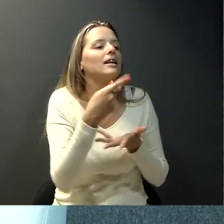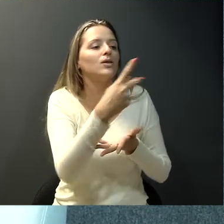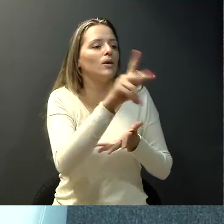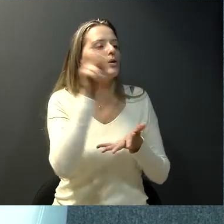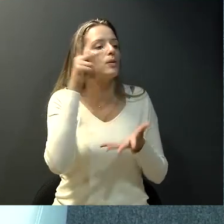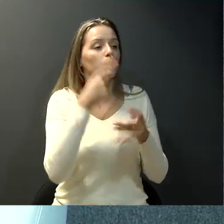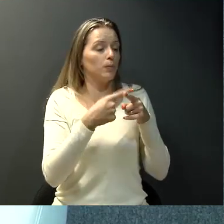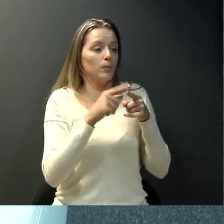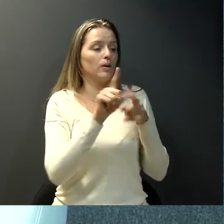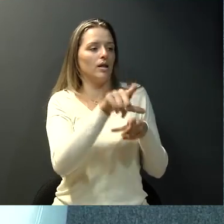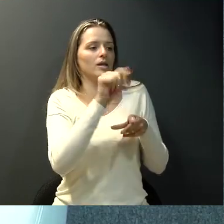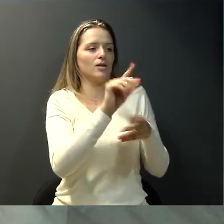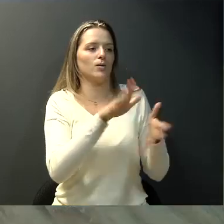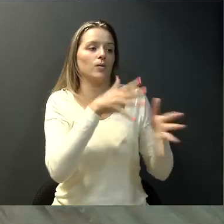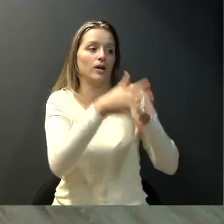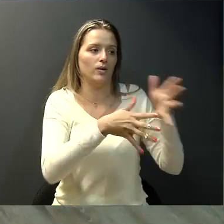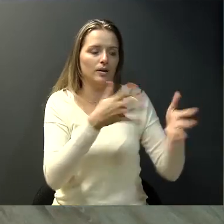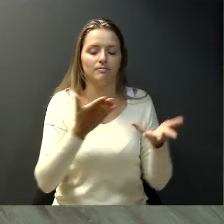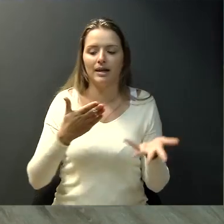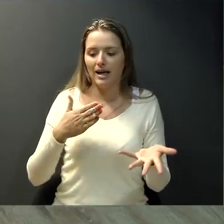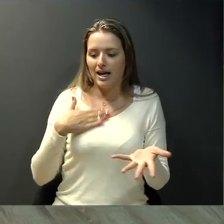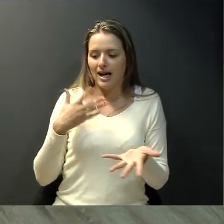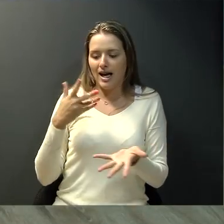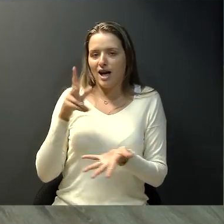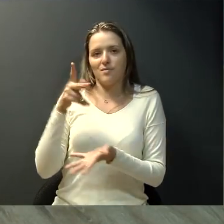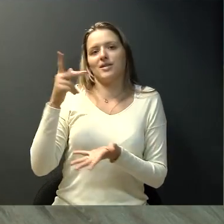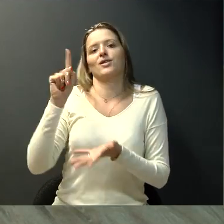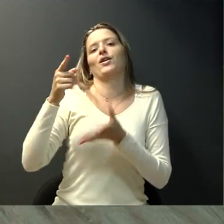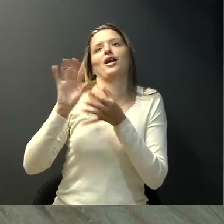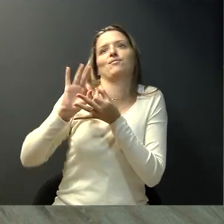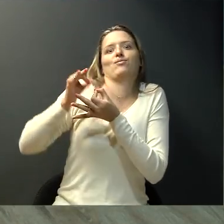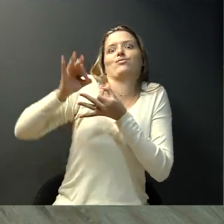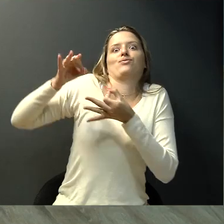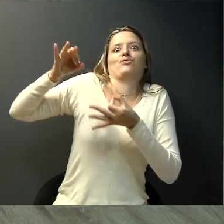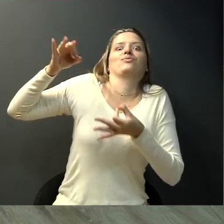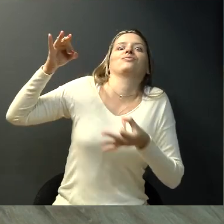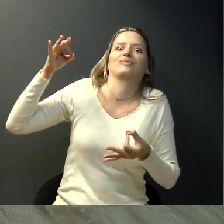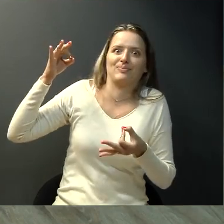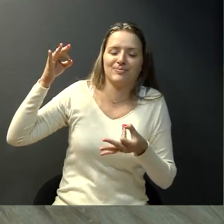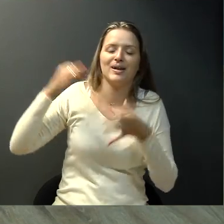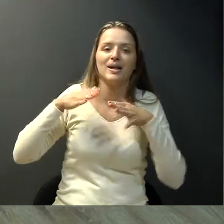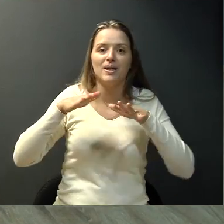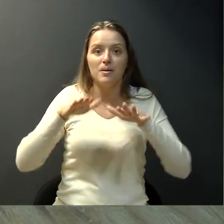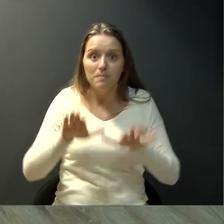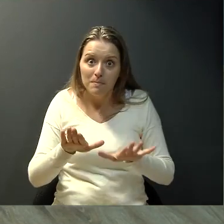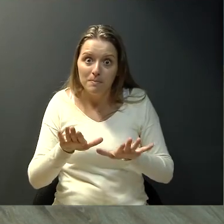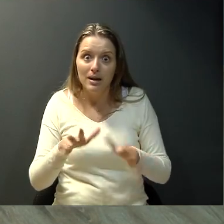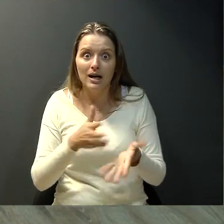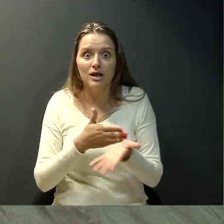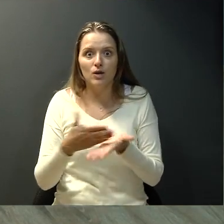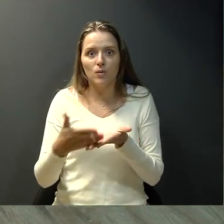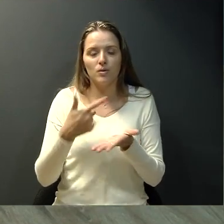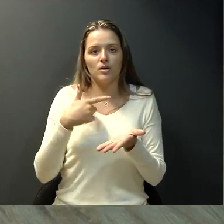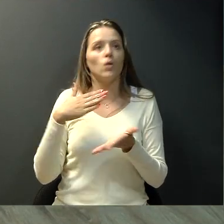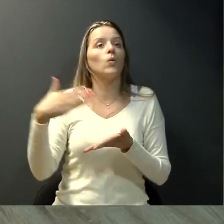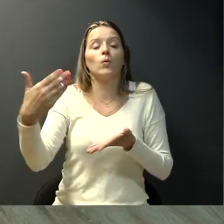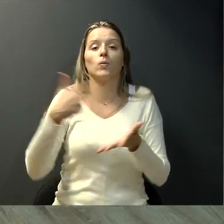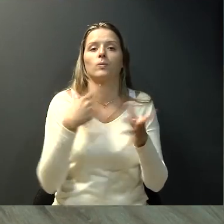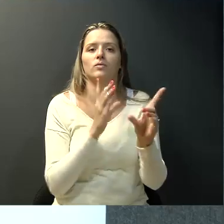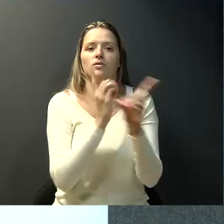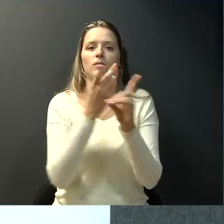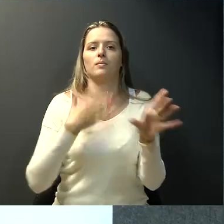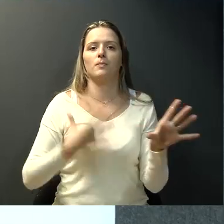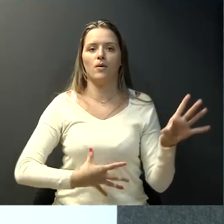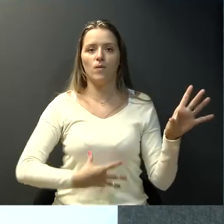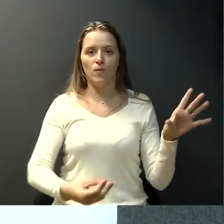escolheste trabalhar com a Libras. Bom, a minha história é uma história bem longa, mas assim, começou quando eu descobri que meu filho